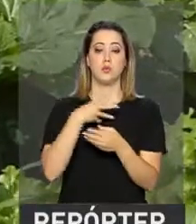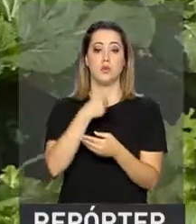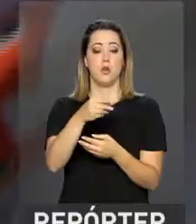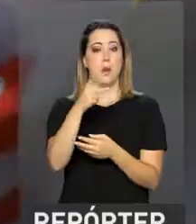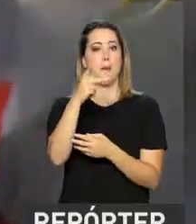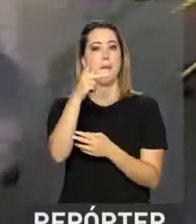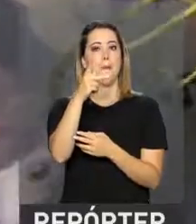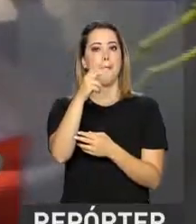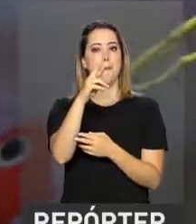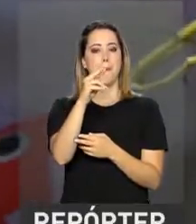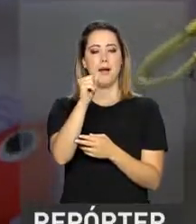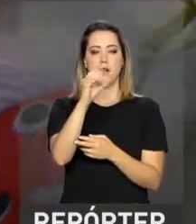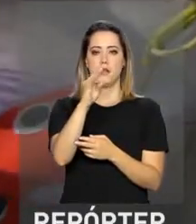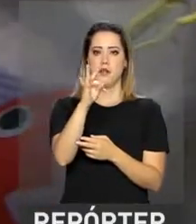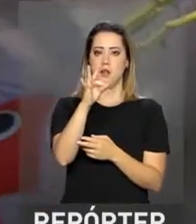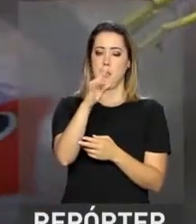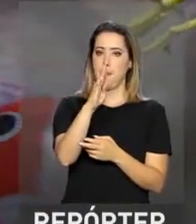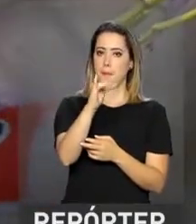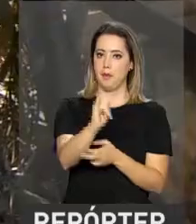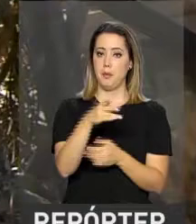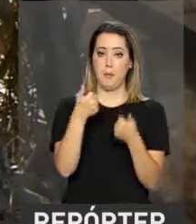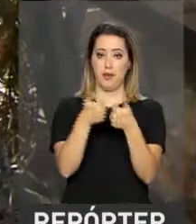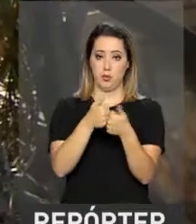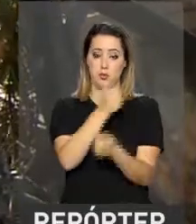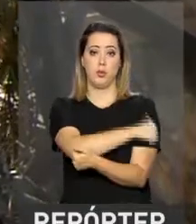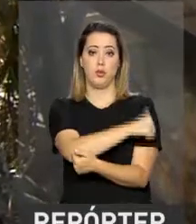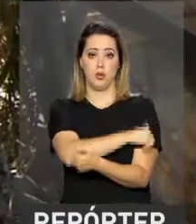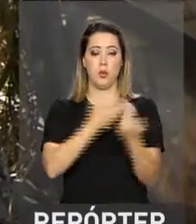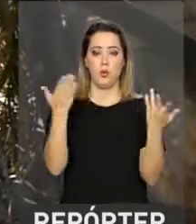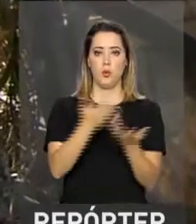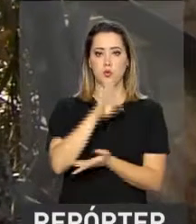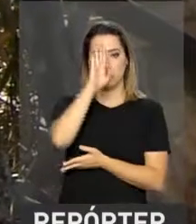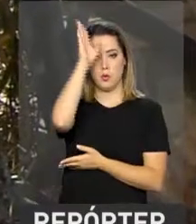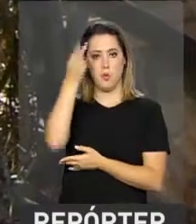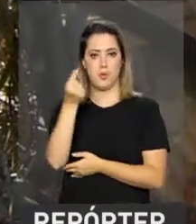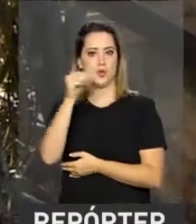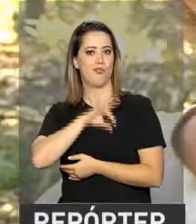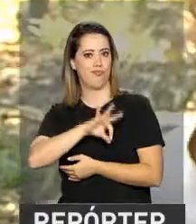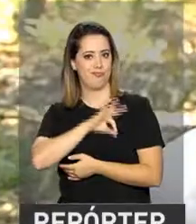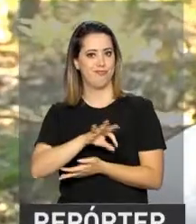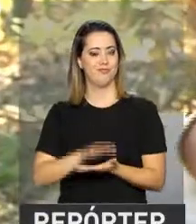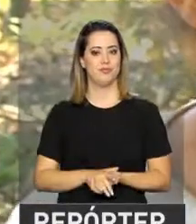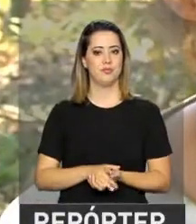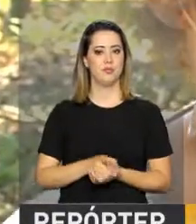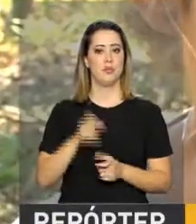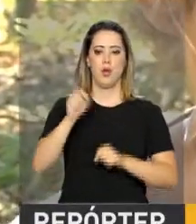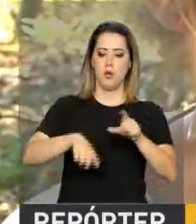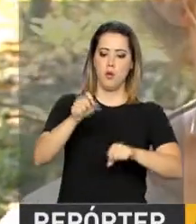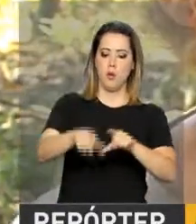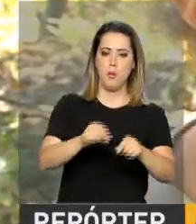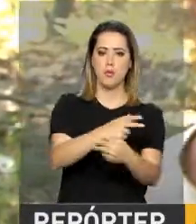paracambi a 80 quilômetros da cidade do rio de janeiro é hoje sua principal fonte de renda tanto rúcula alface